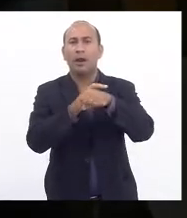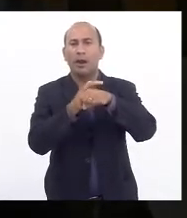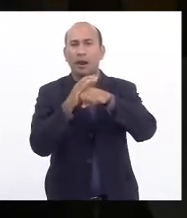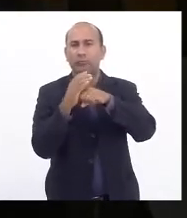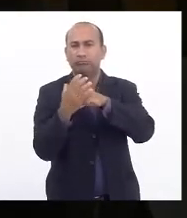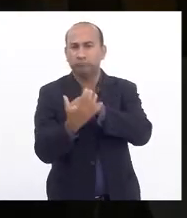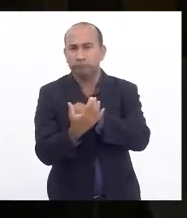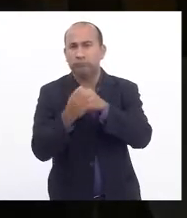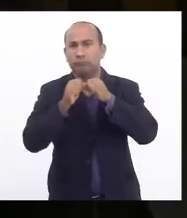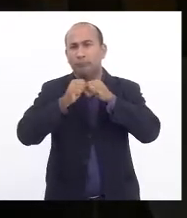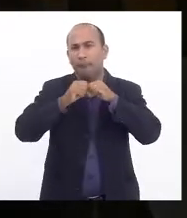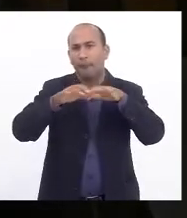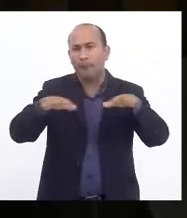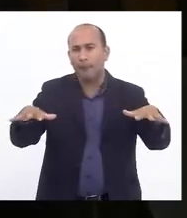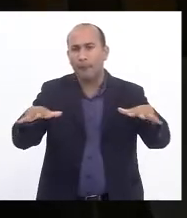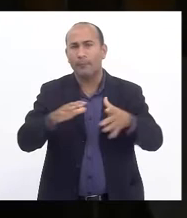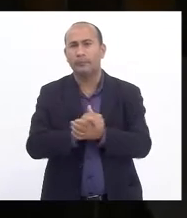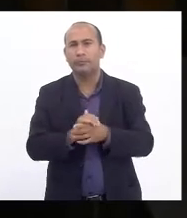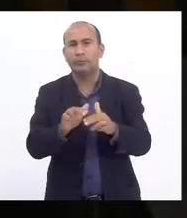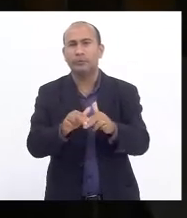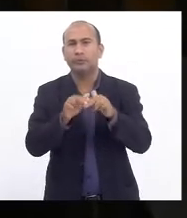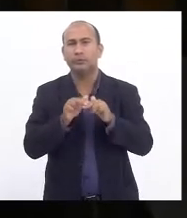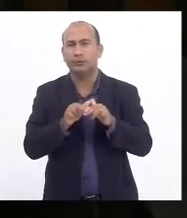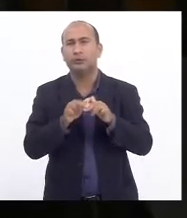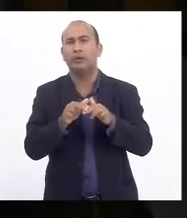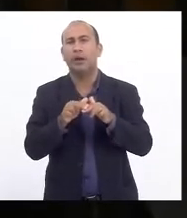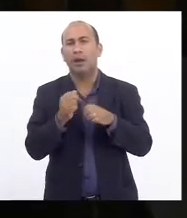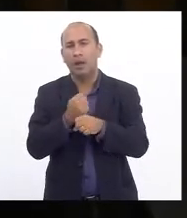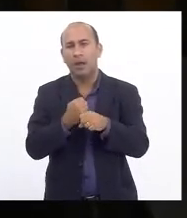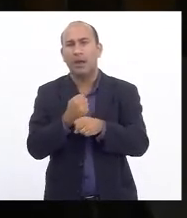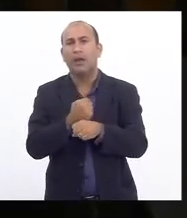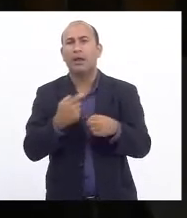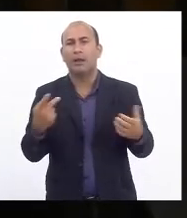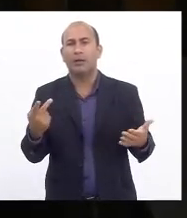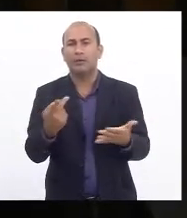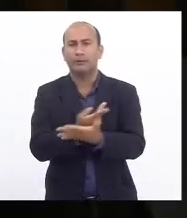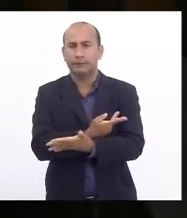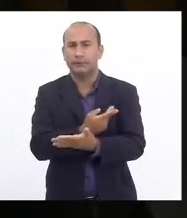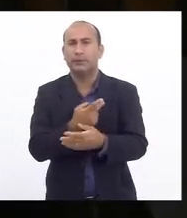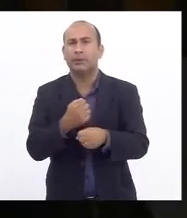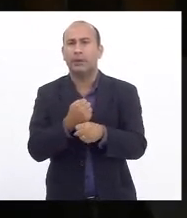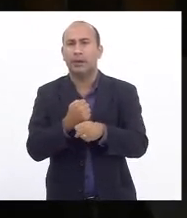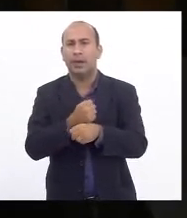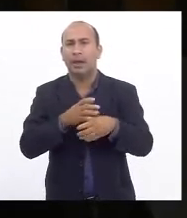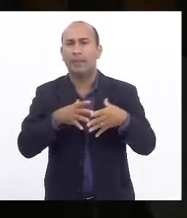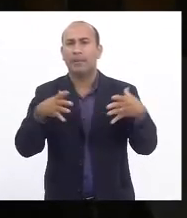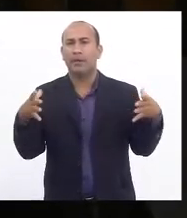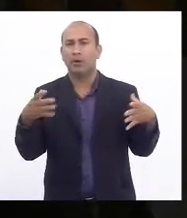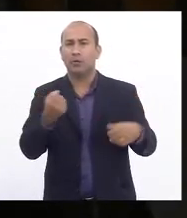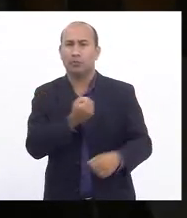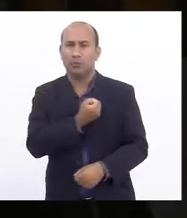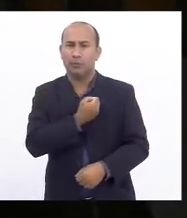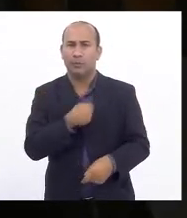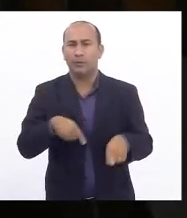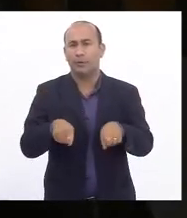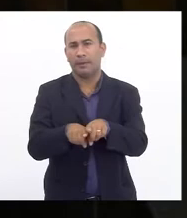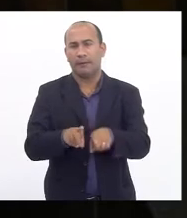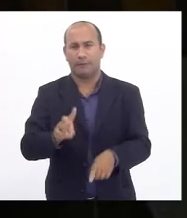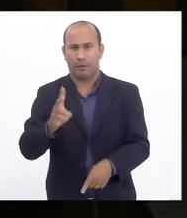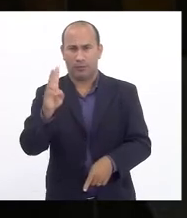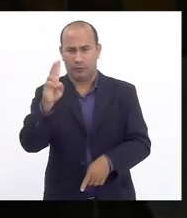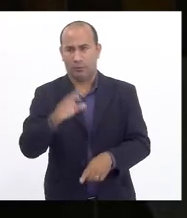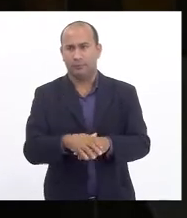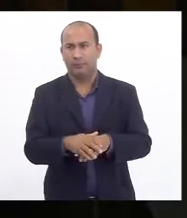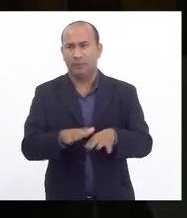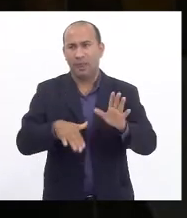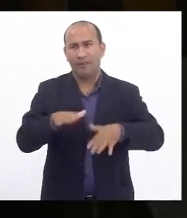da implosão da pandemia justamente nesses anos a casa dos sonhos foram em muito maior número e valor alguma